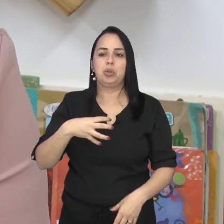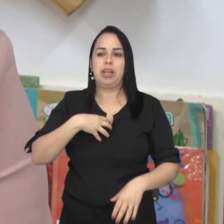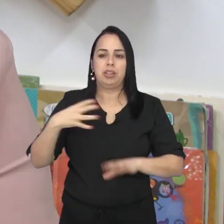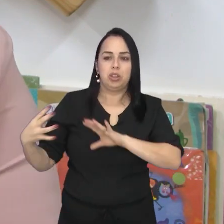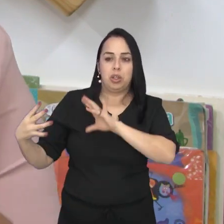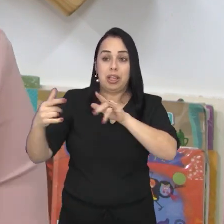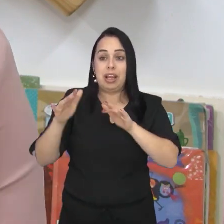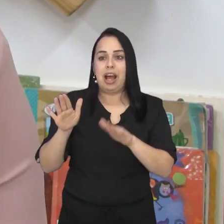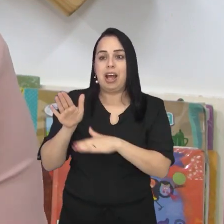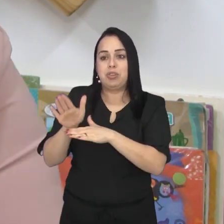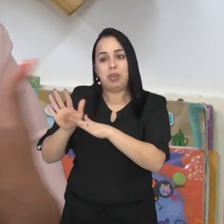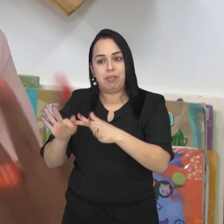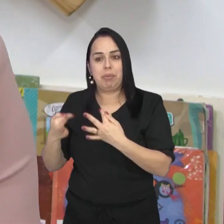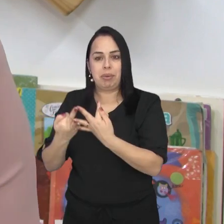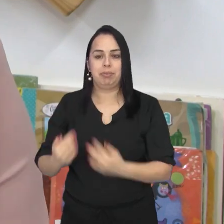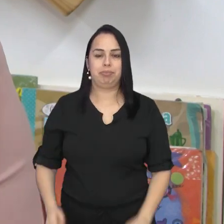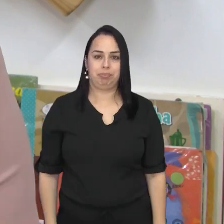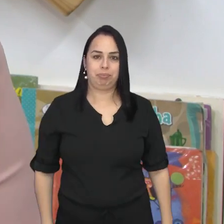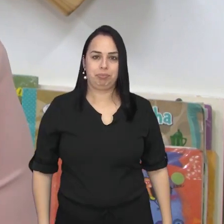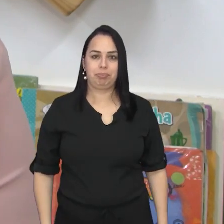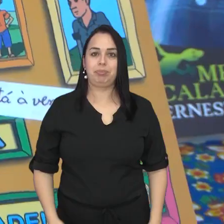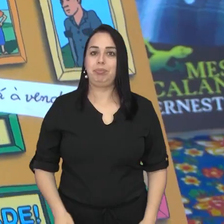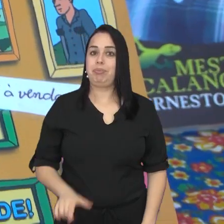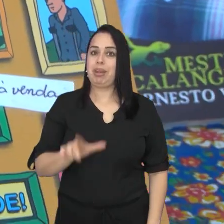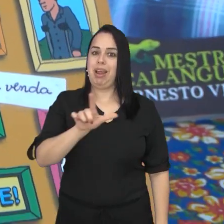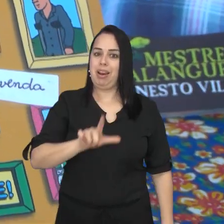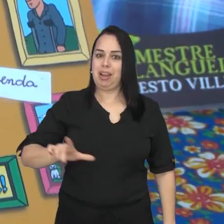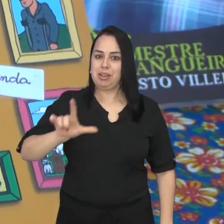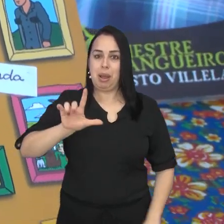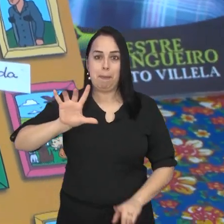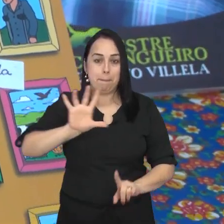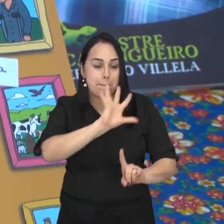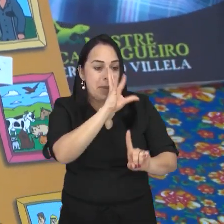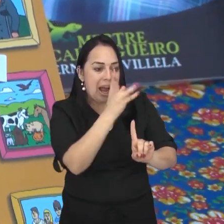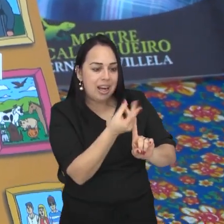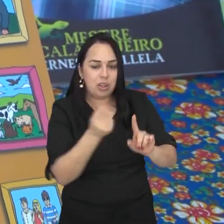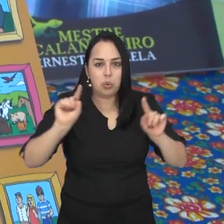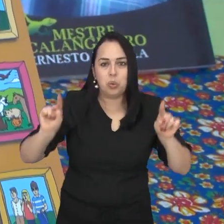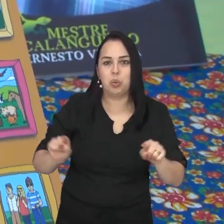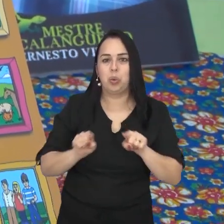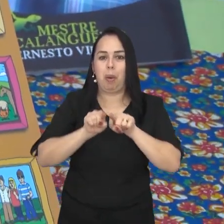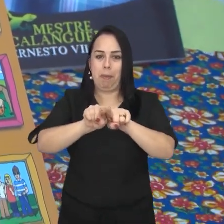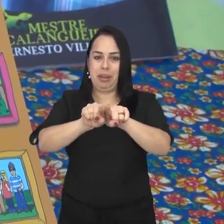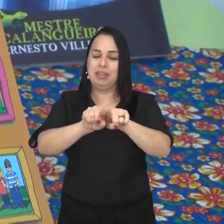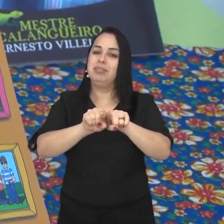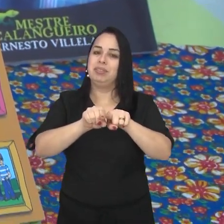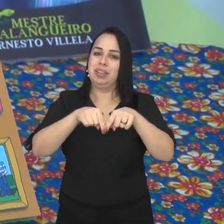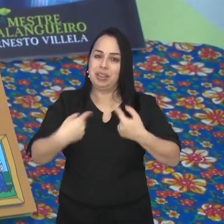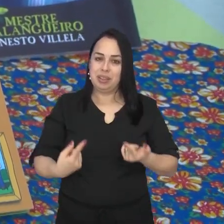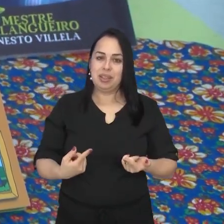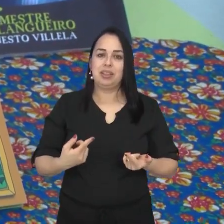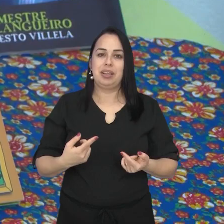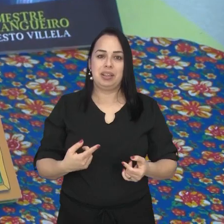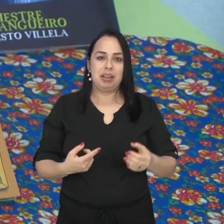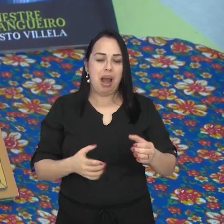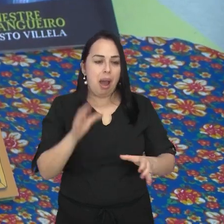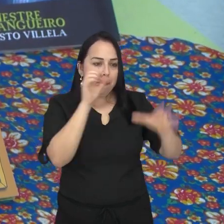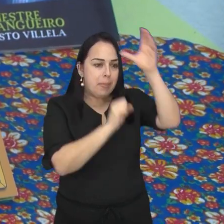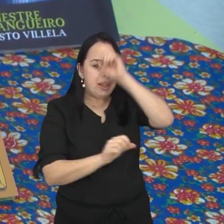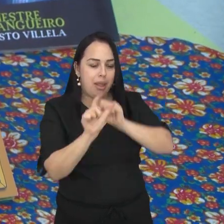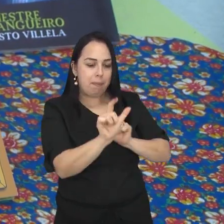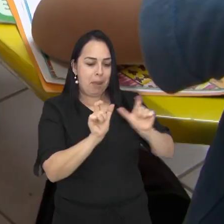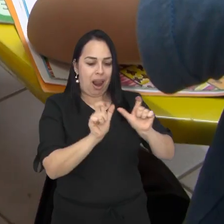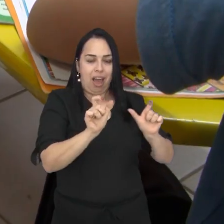modo geral, tem nas famílias e tem nas nossas crianças. E a literatura e a arte andam de mãos dadas. Além de ampliar